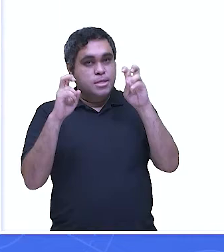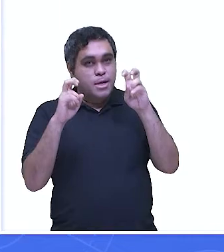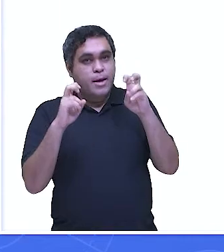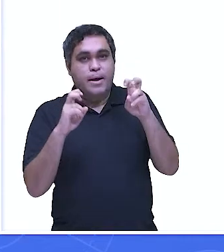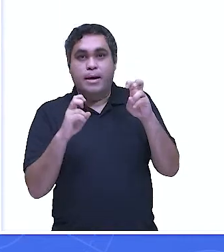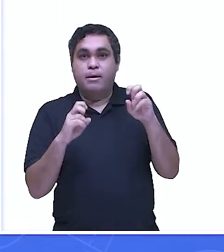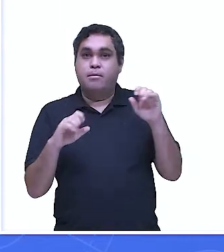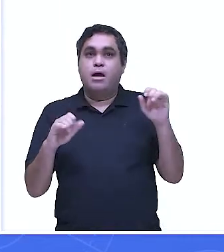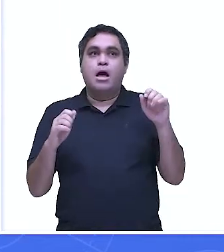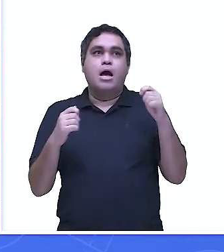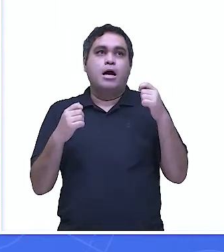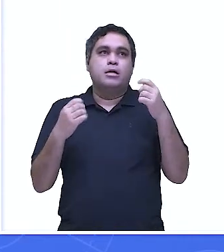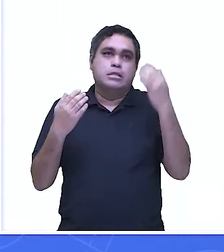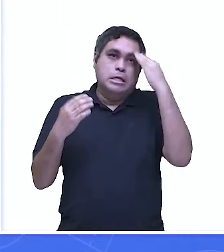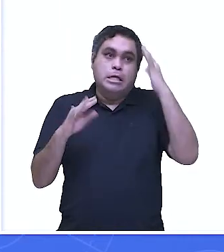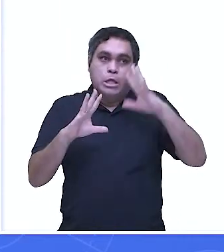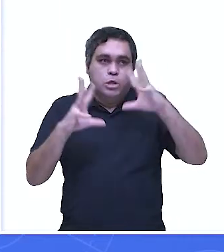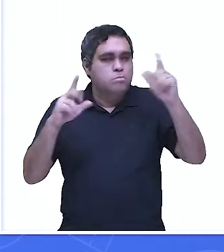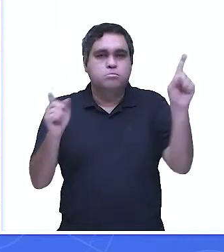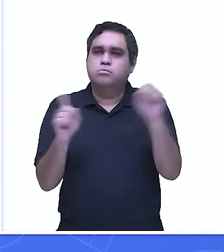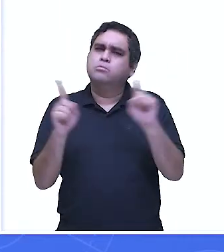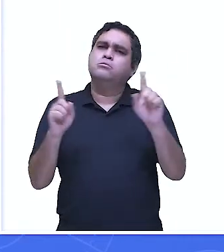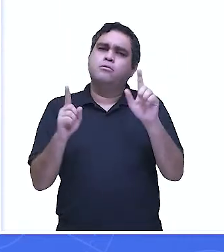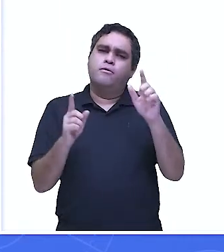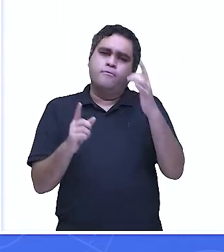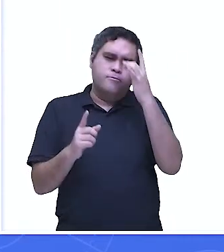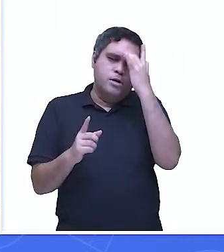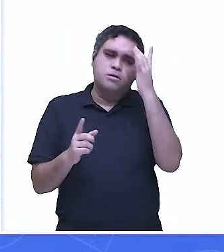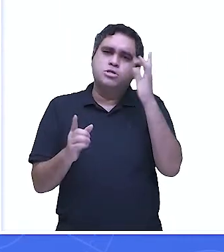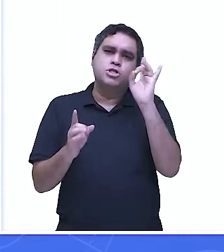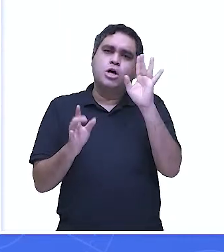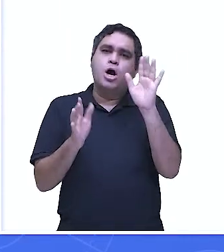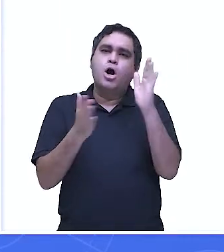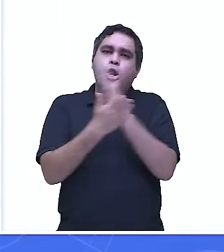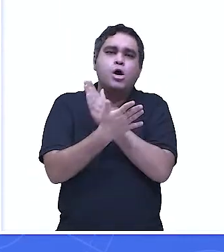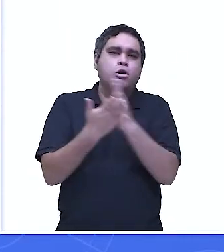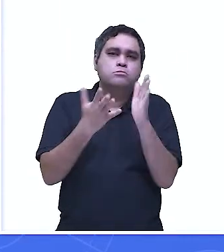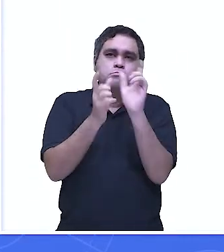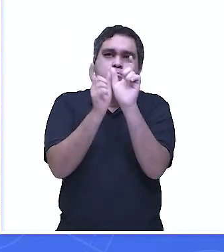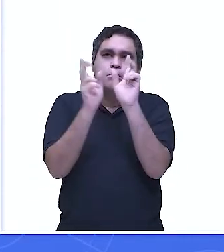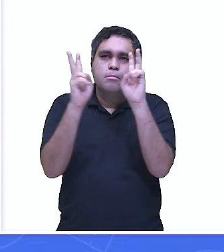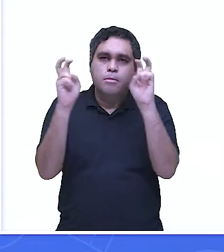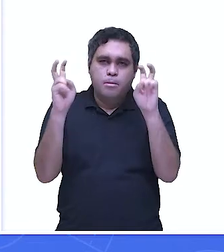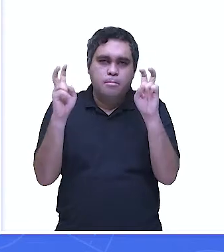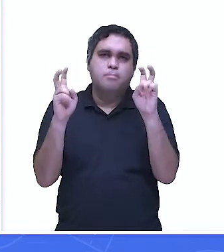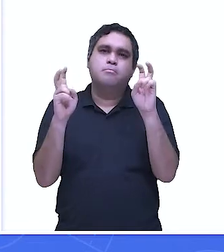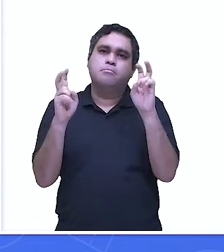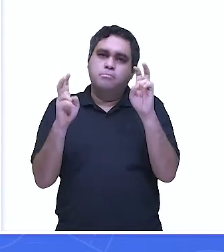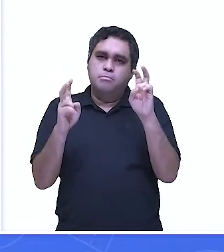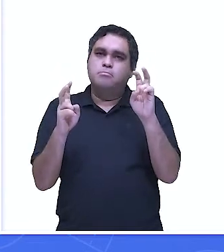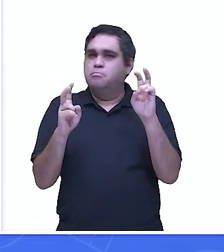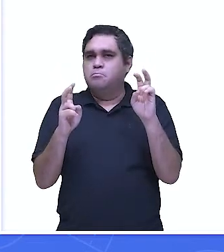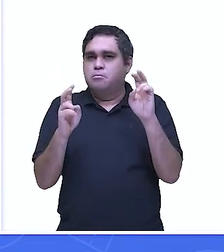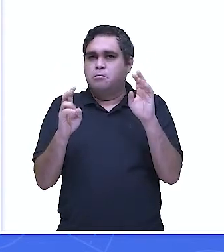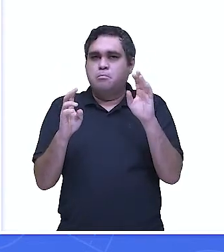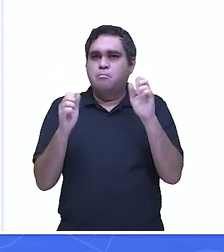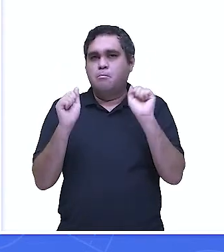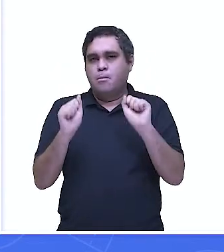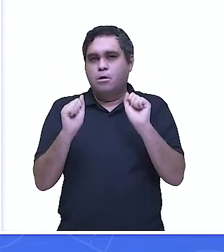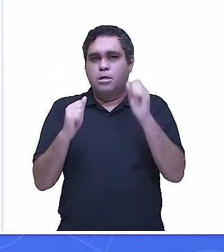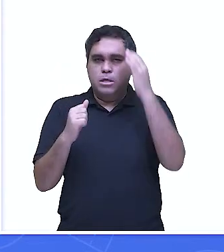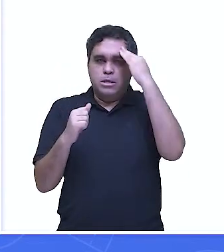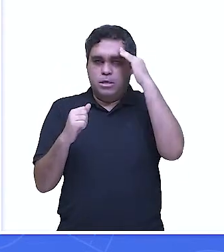sem precisar entender tudo, certo? Então, utilize um título para compreender do que se trata aquele texto.